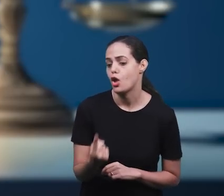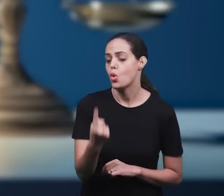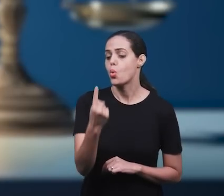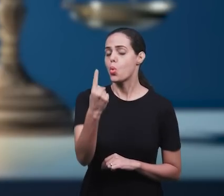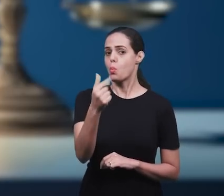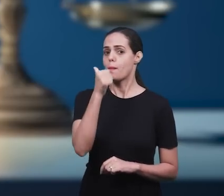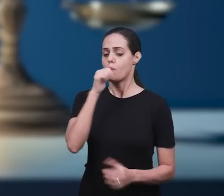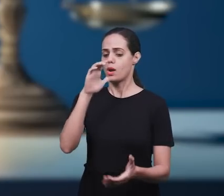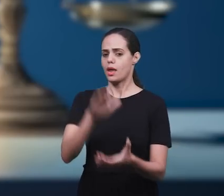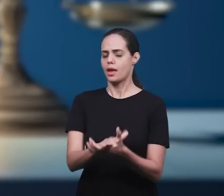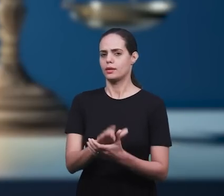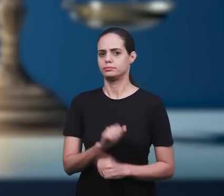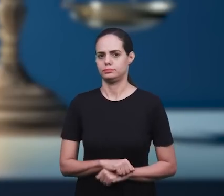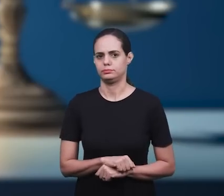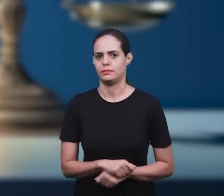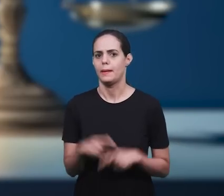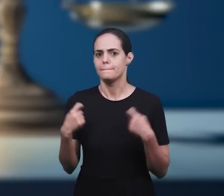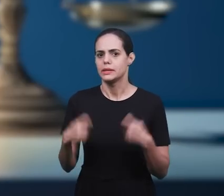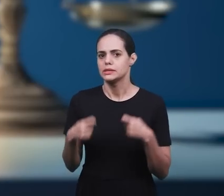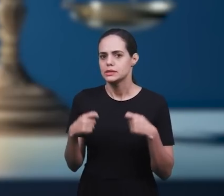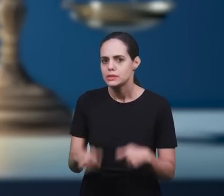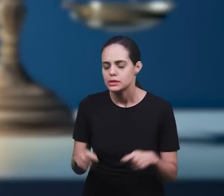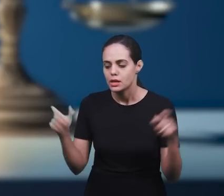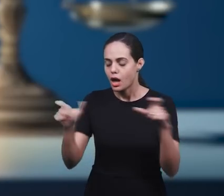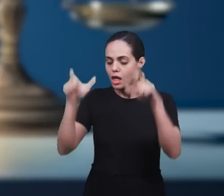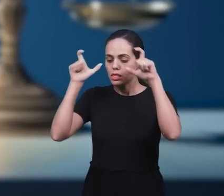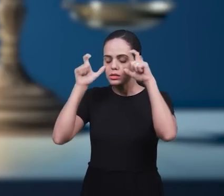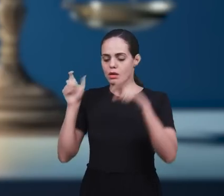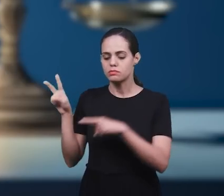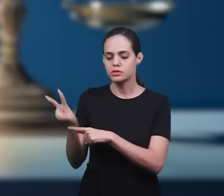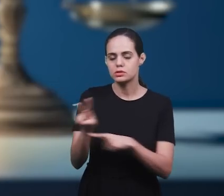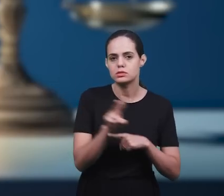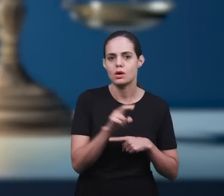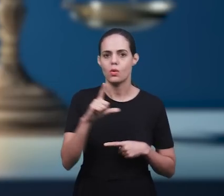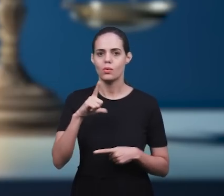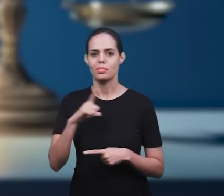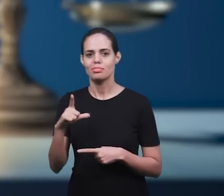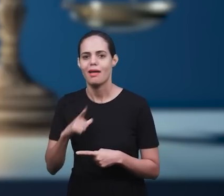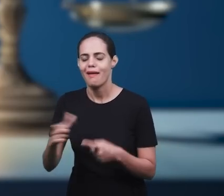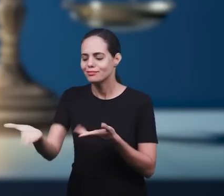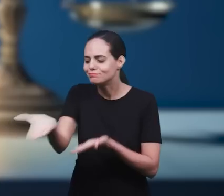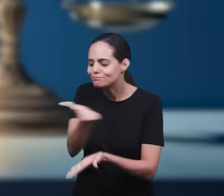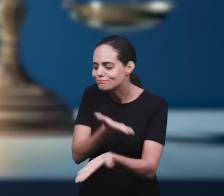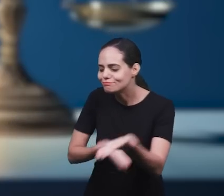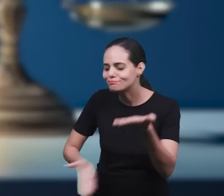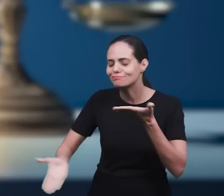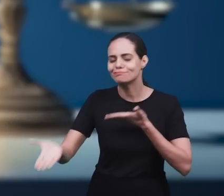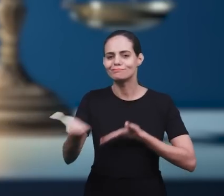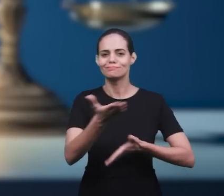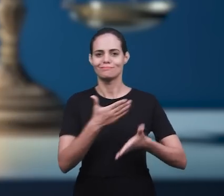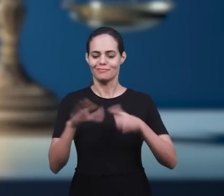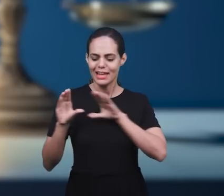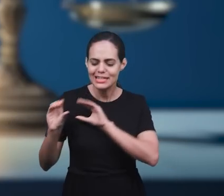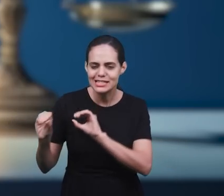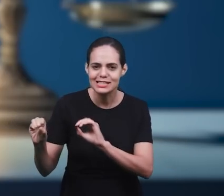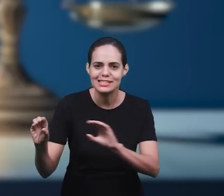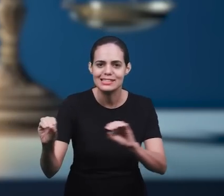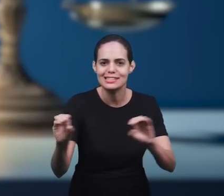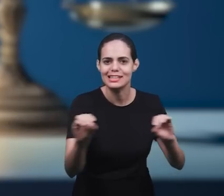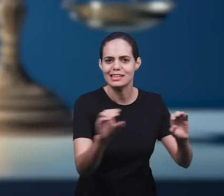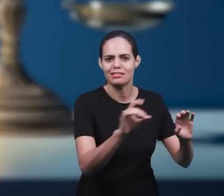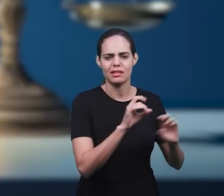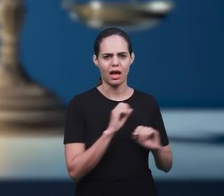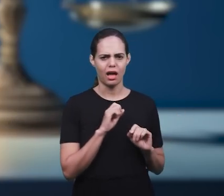mulher, vigilante, sóbrio, honesto, hospitaleiro, apto para ensinar, não dado ao